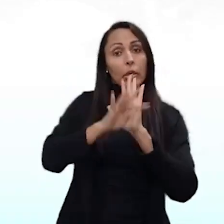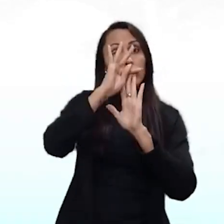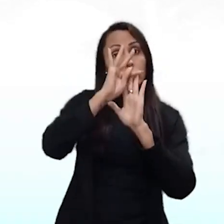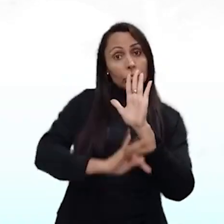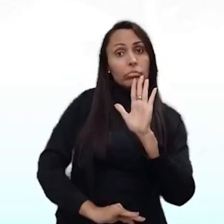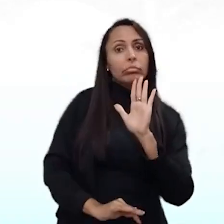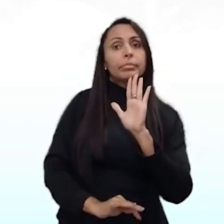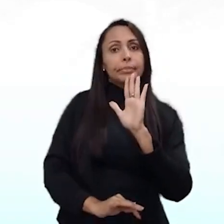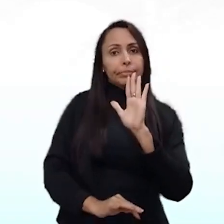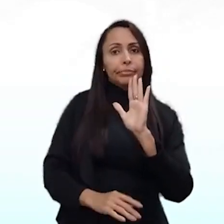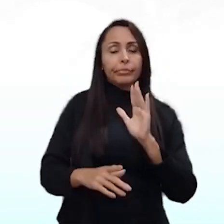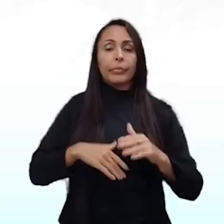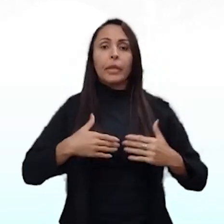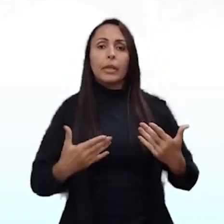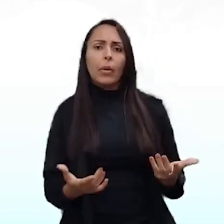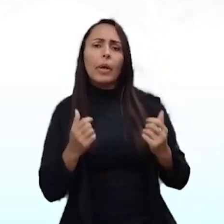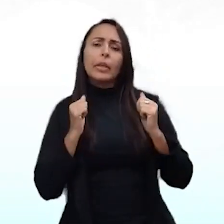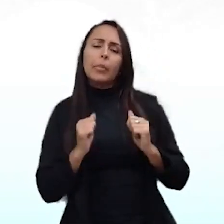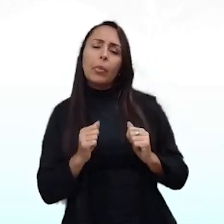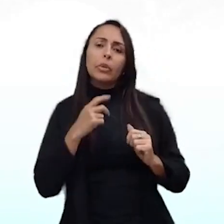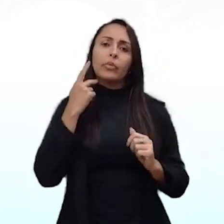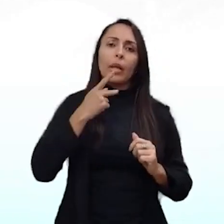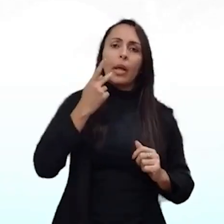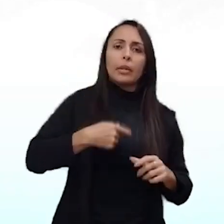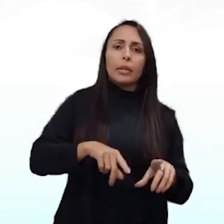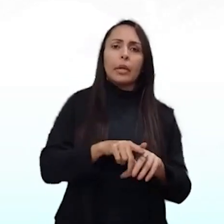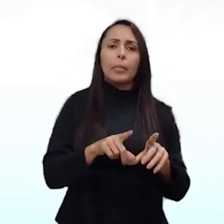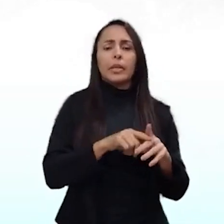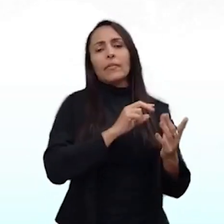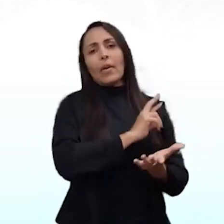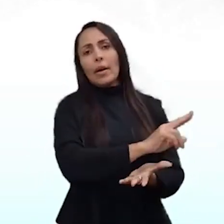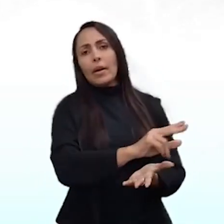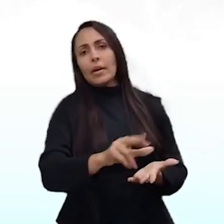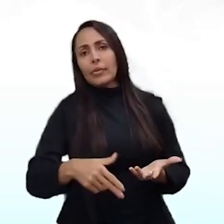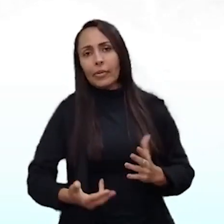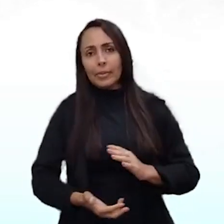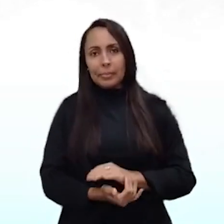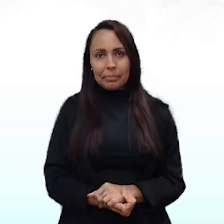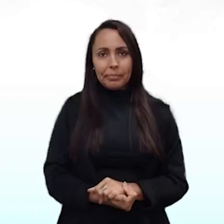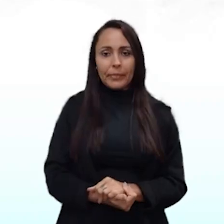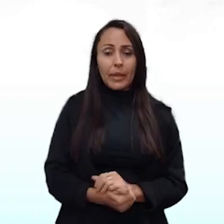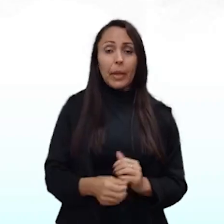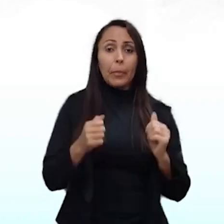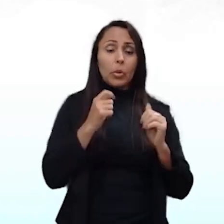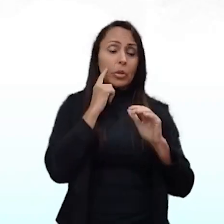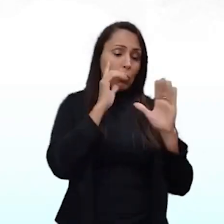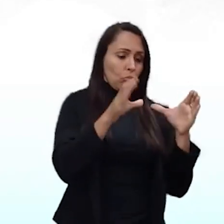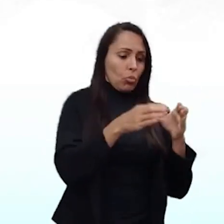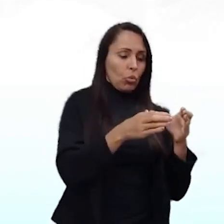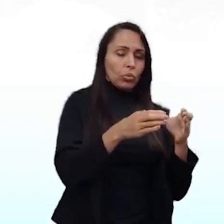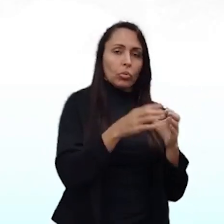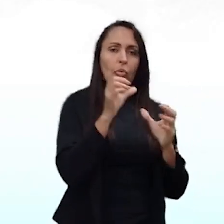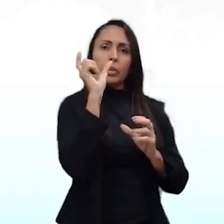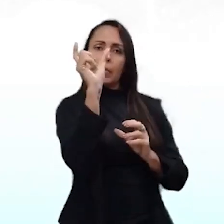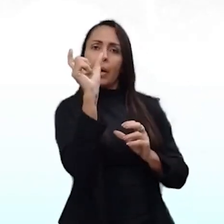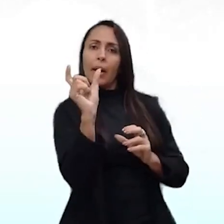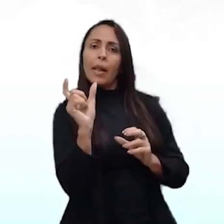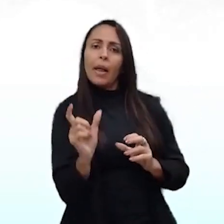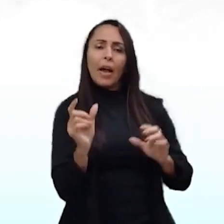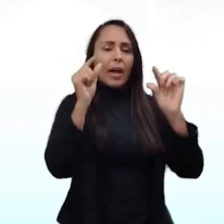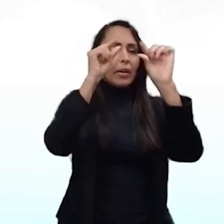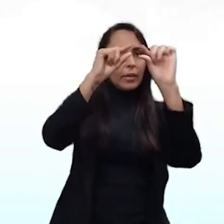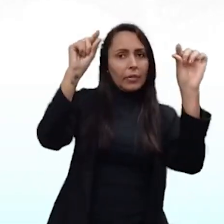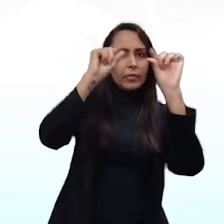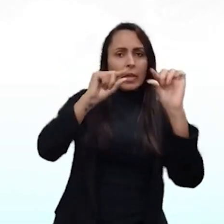o texto, a gente pode dizer, pode definir texto de várias formas. Você pode dizer que é um conjunto de palavras, de frases que tem sentido